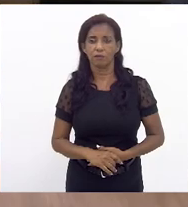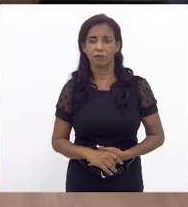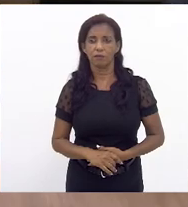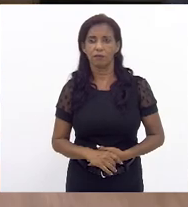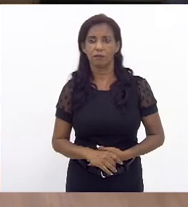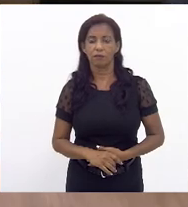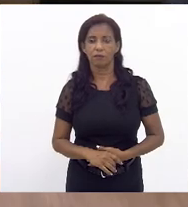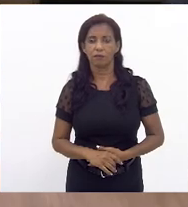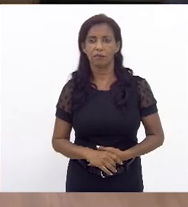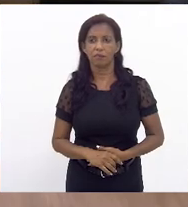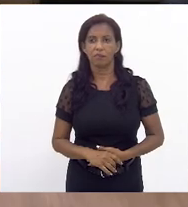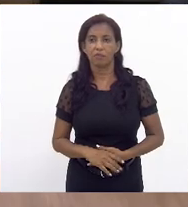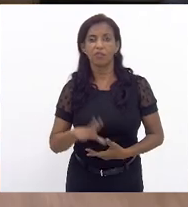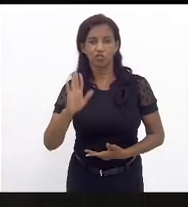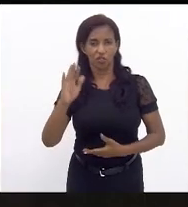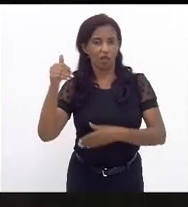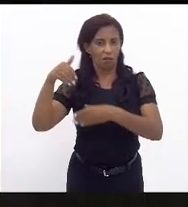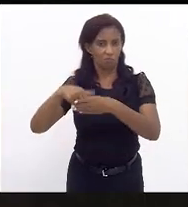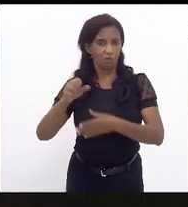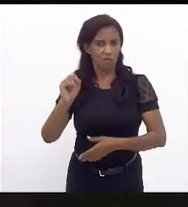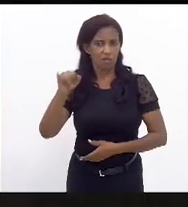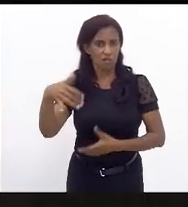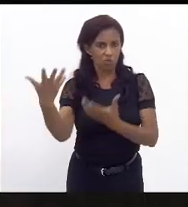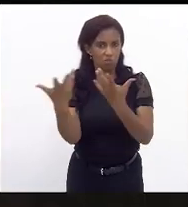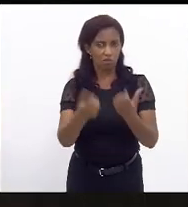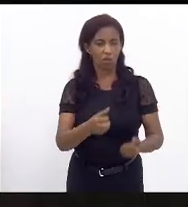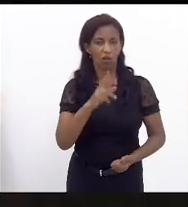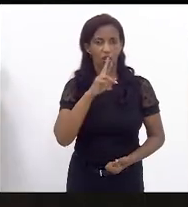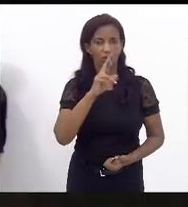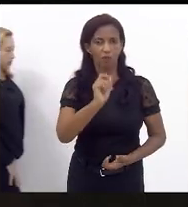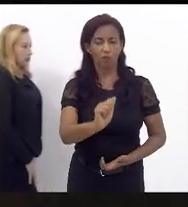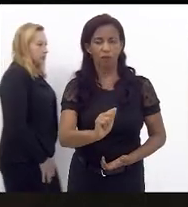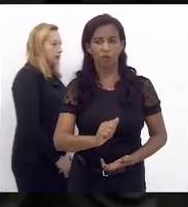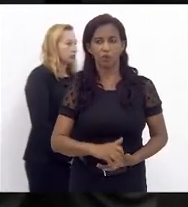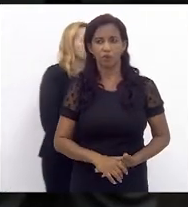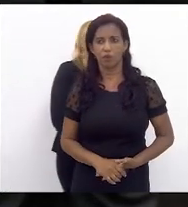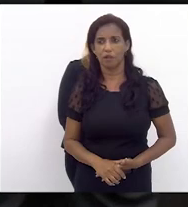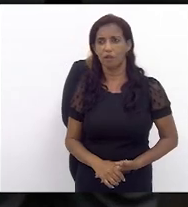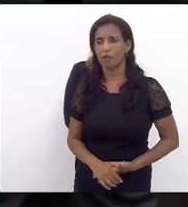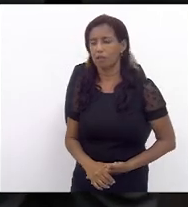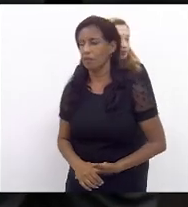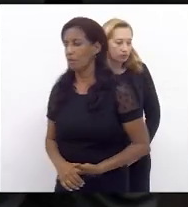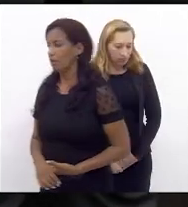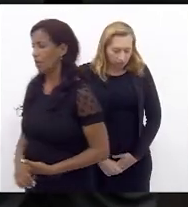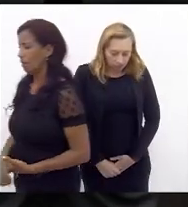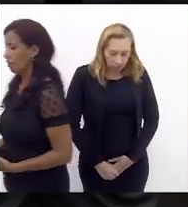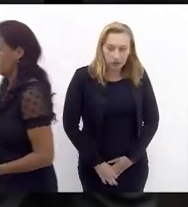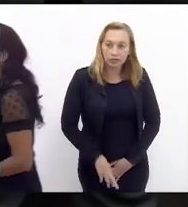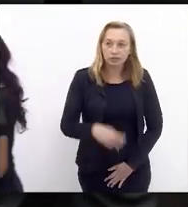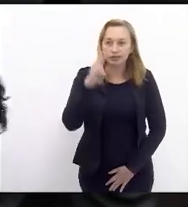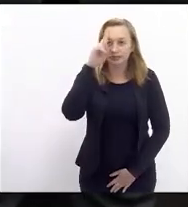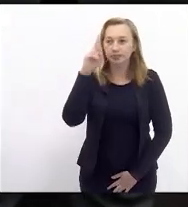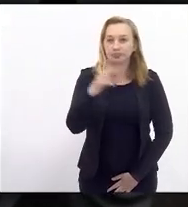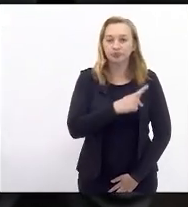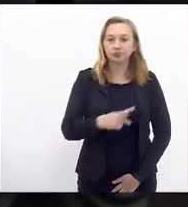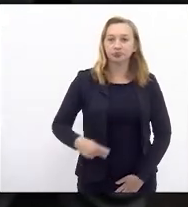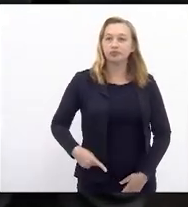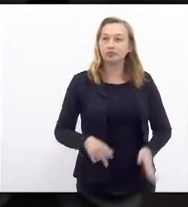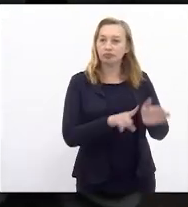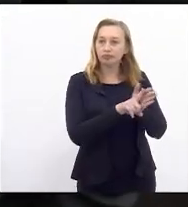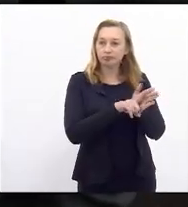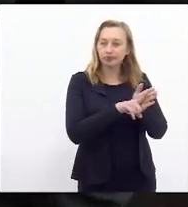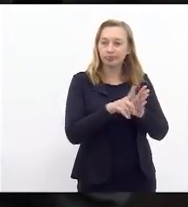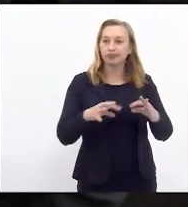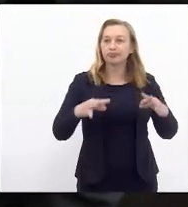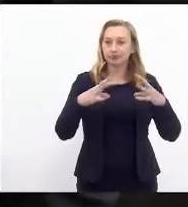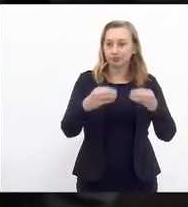Renato Zaca, já consignado seu voto sim. Deputado Rodrigo Amorim. Senhora presidente, o processo, obviamente, é uma análise criteriosa dos